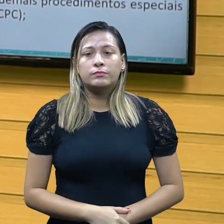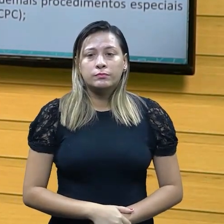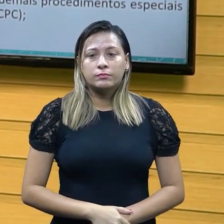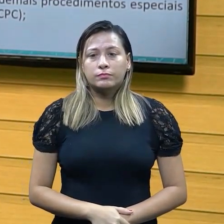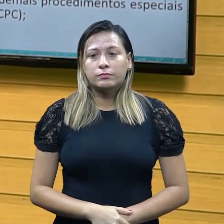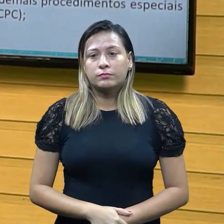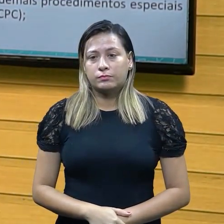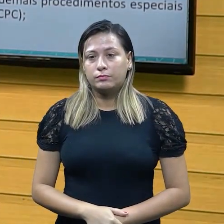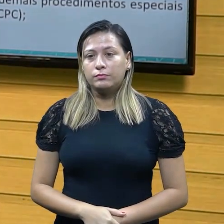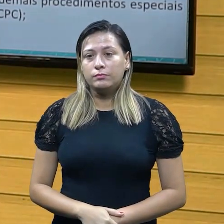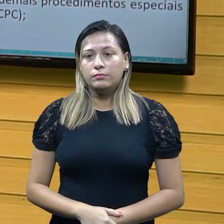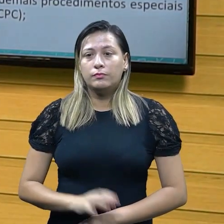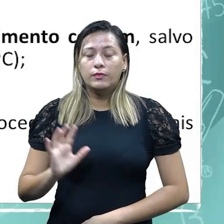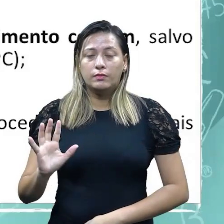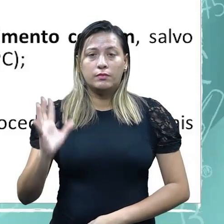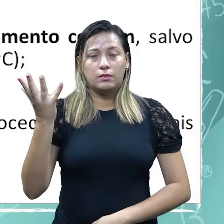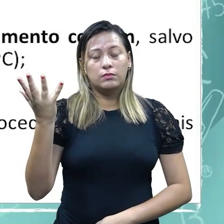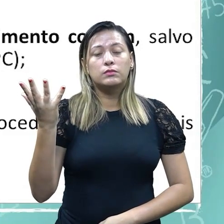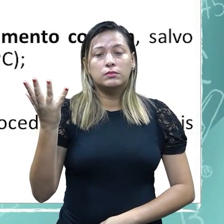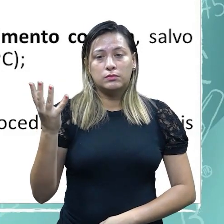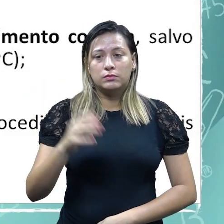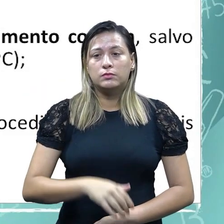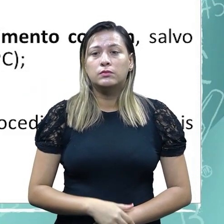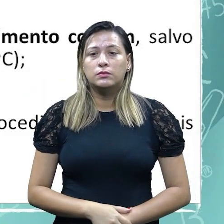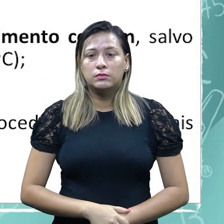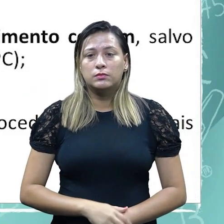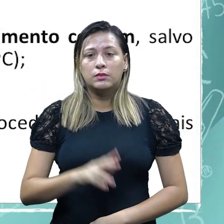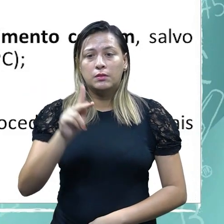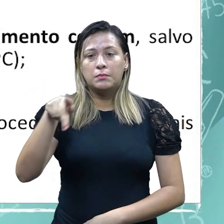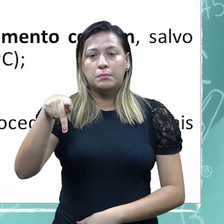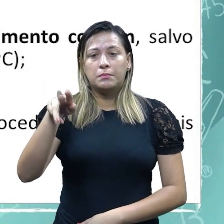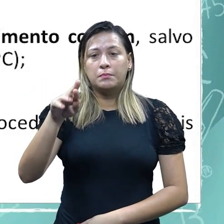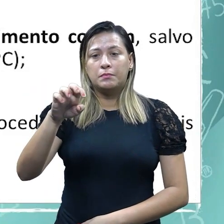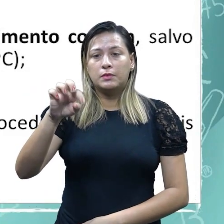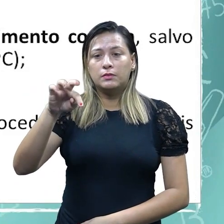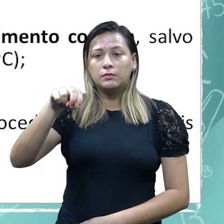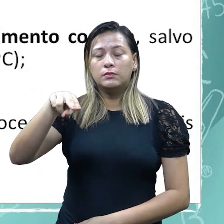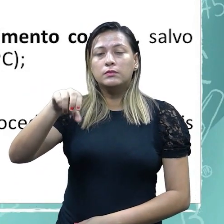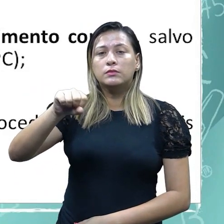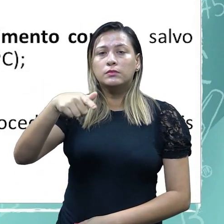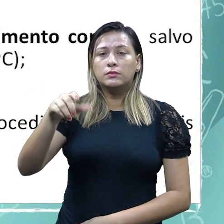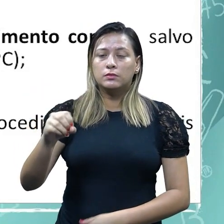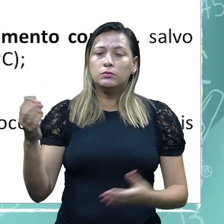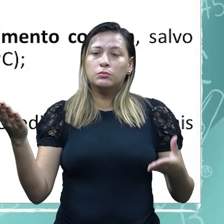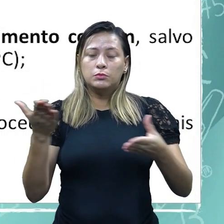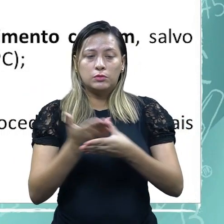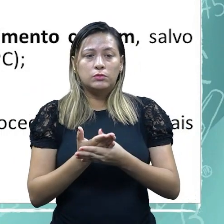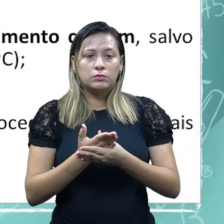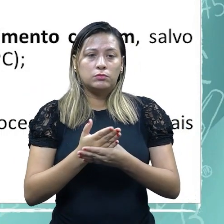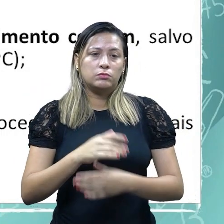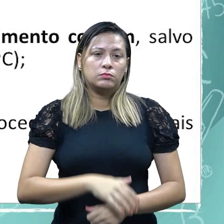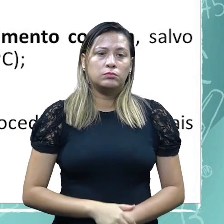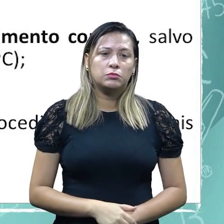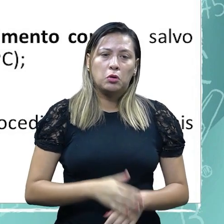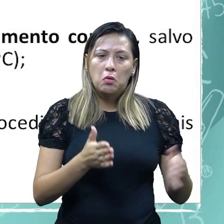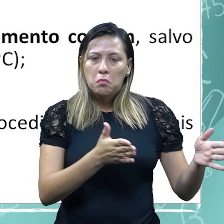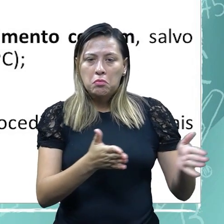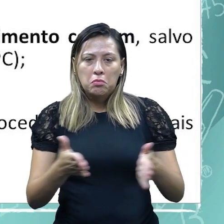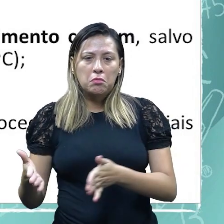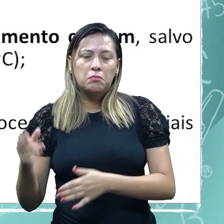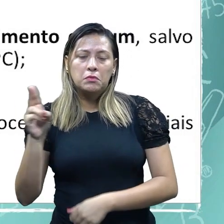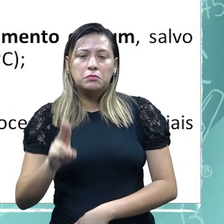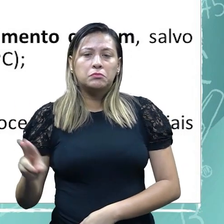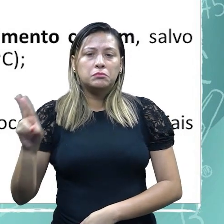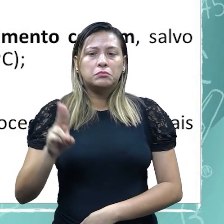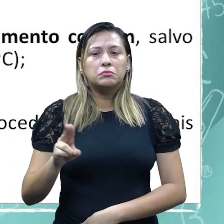a pretensão processual, tá? Seja um procedimento de rito utilizado para processualmente executar